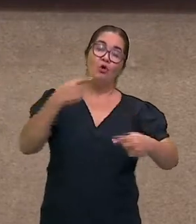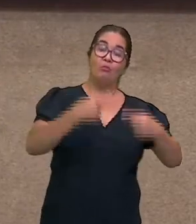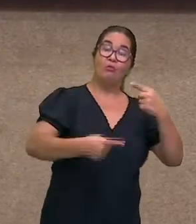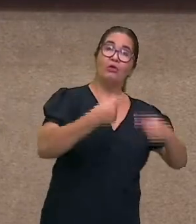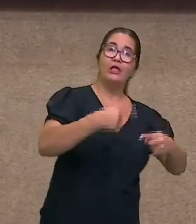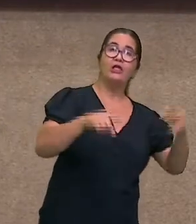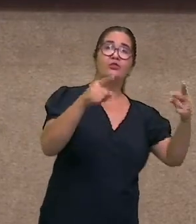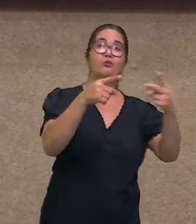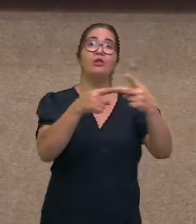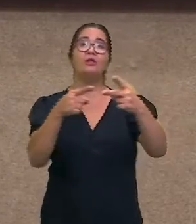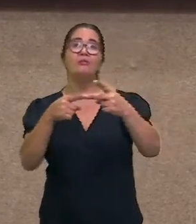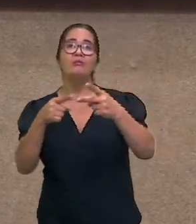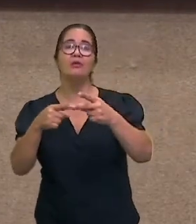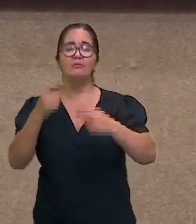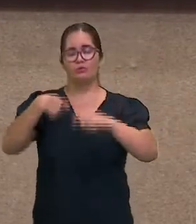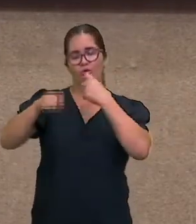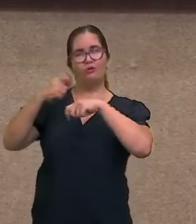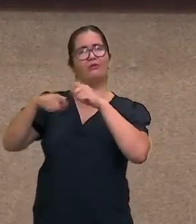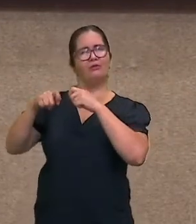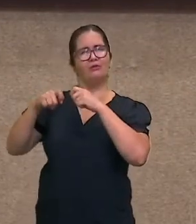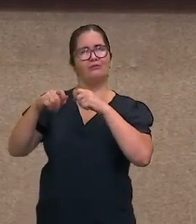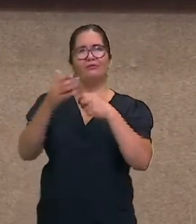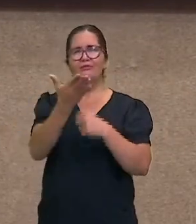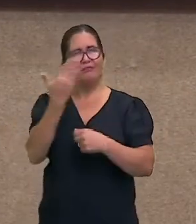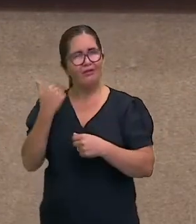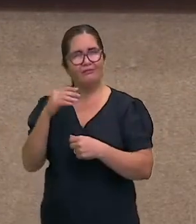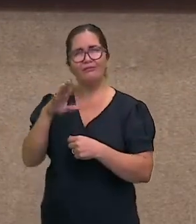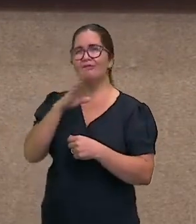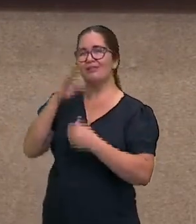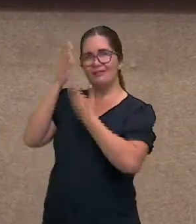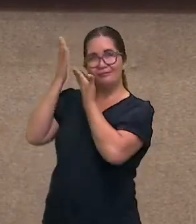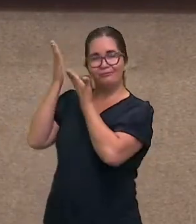liberalismo econômico. Vamos conhecer cada um deles?